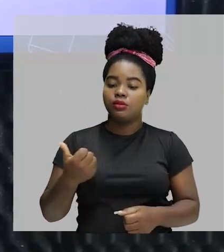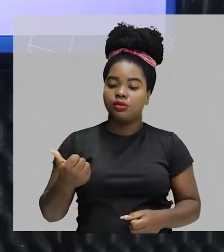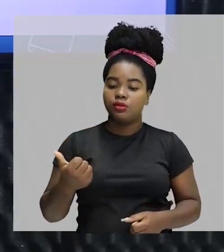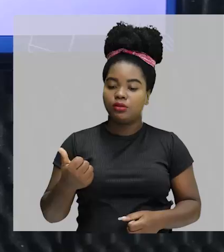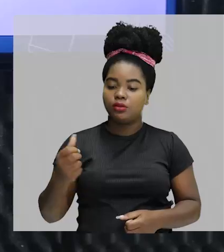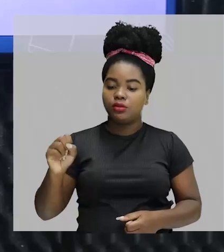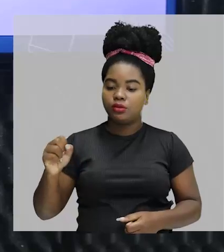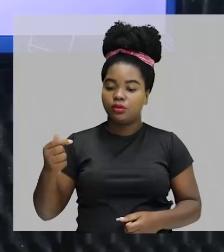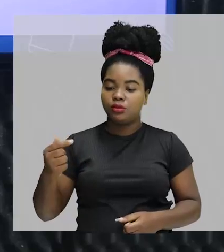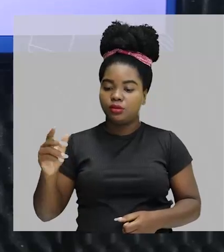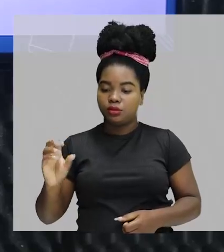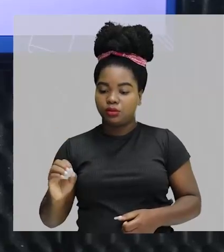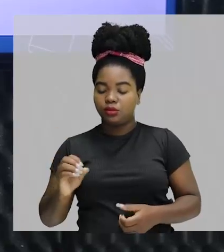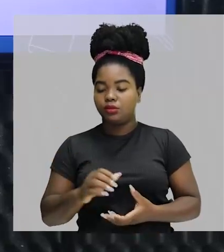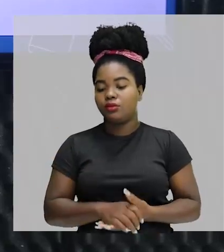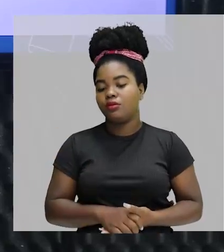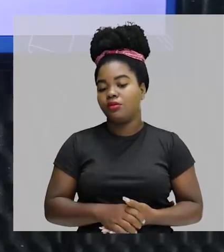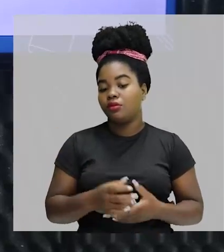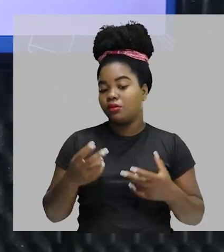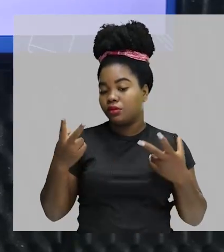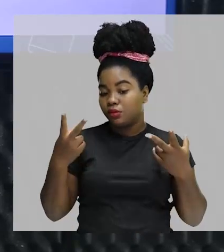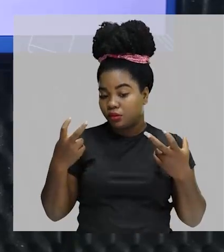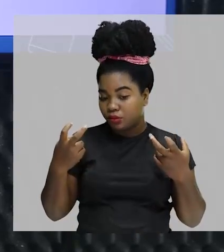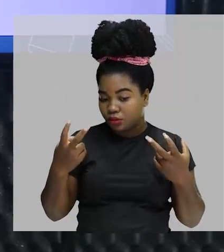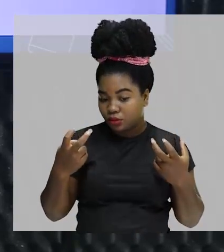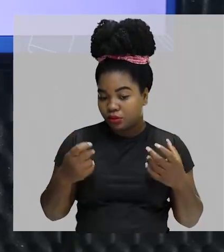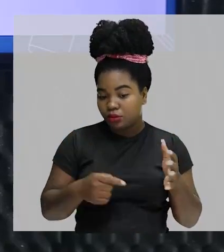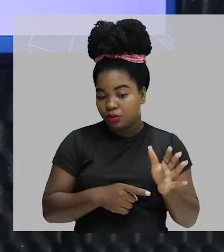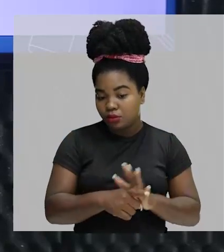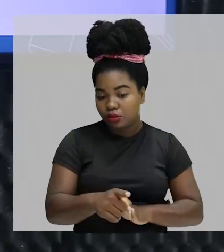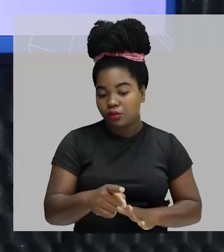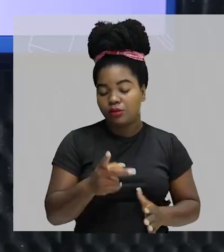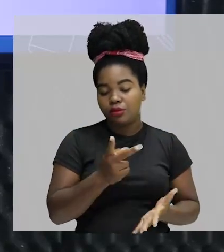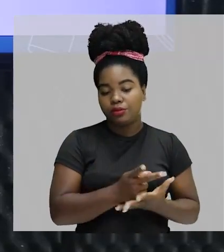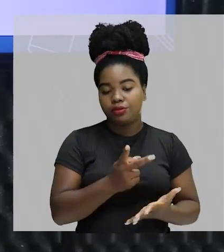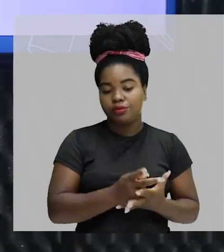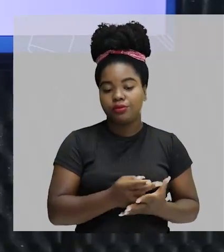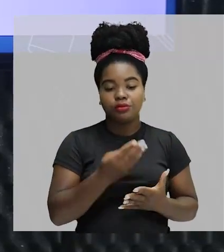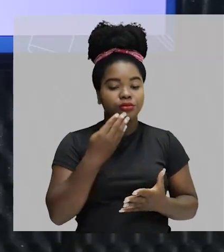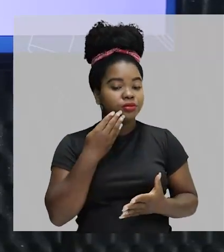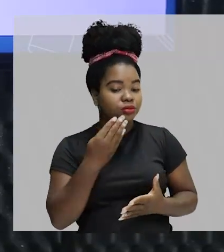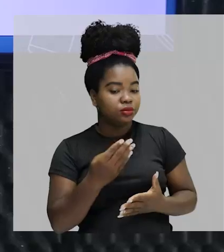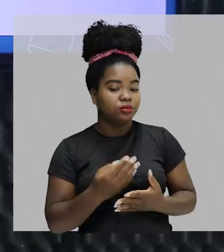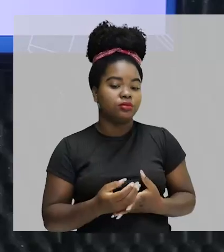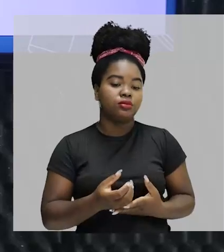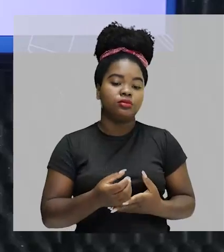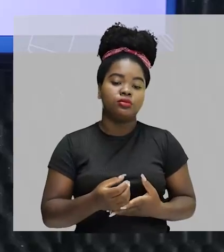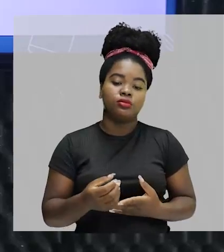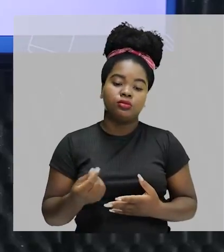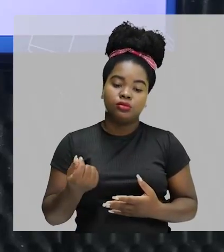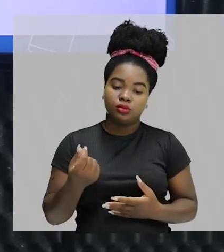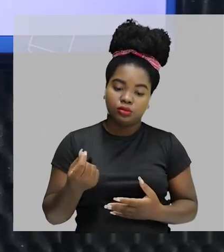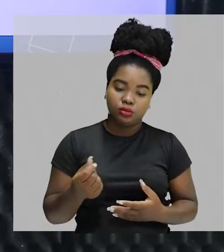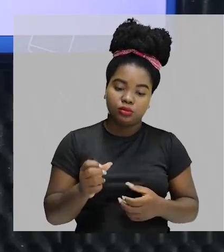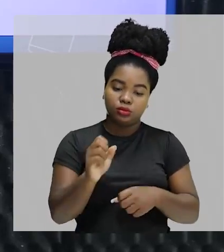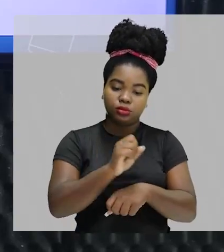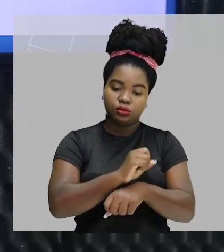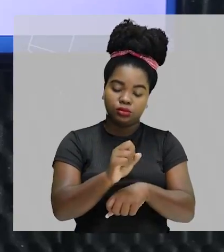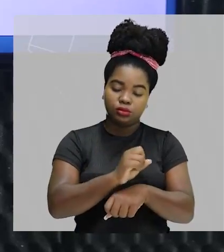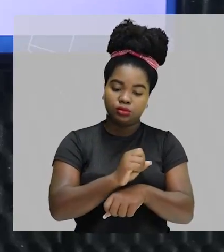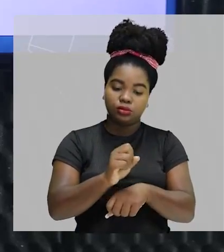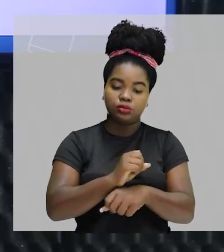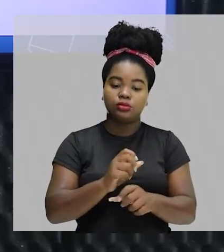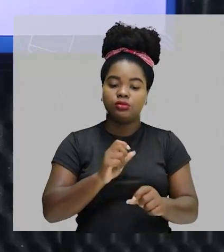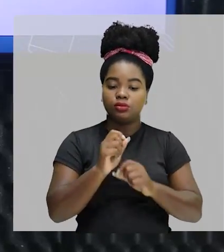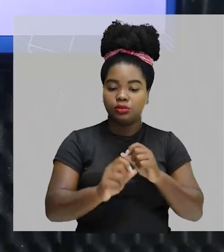21.870. Veja que a questão, né, desde o início, ela pede o valor do automóvel com base no tempo igual a